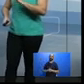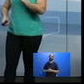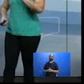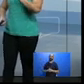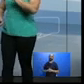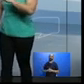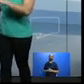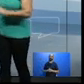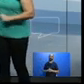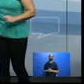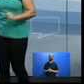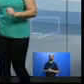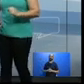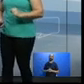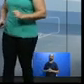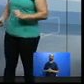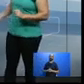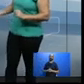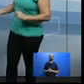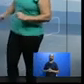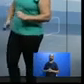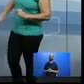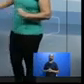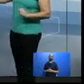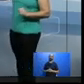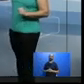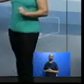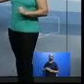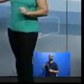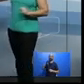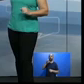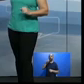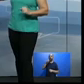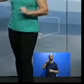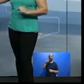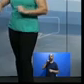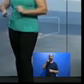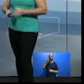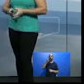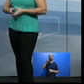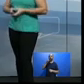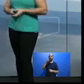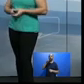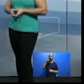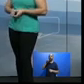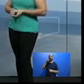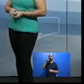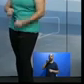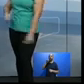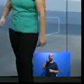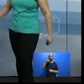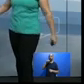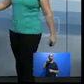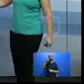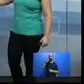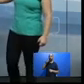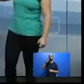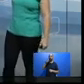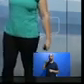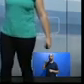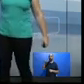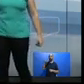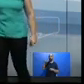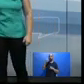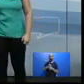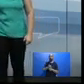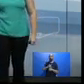brigar, eles voltaram para casa deles. E os capitães mor, que viraram donos das terras. Então,